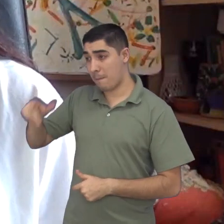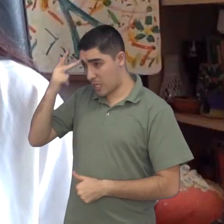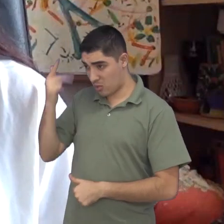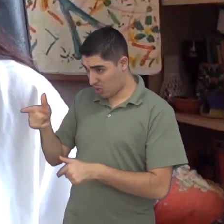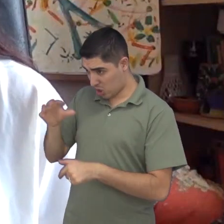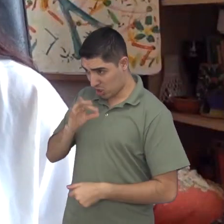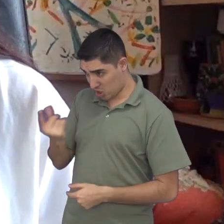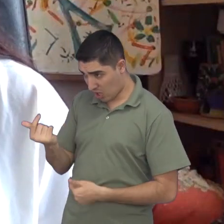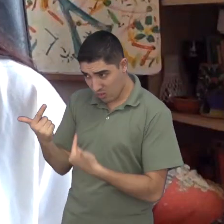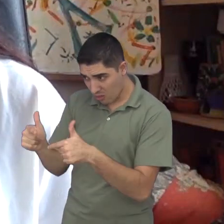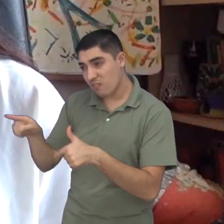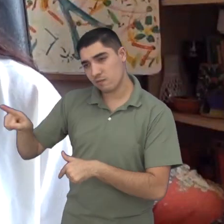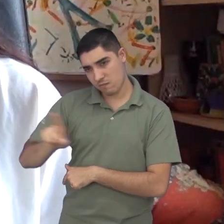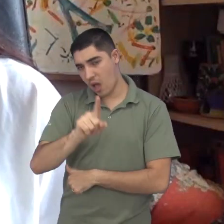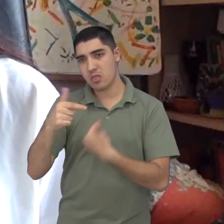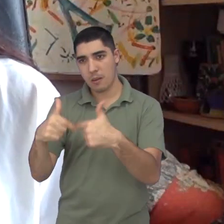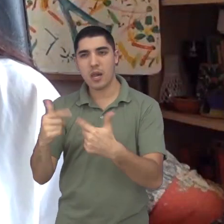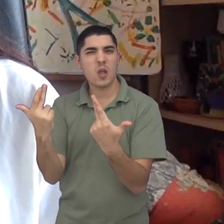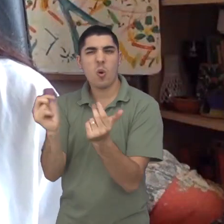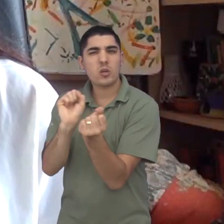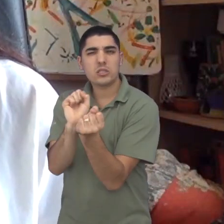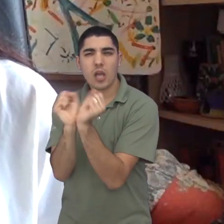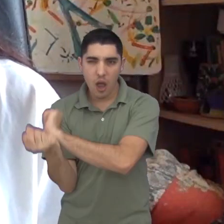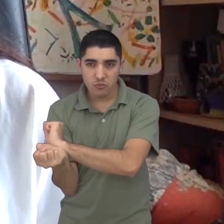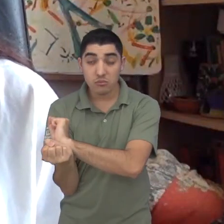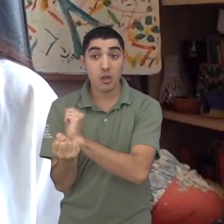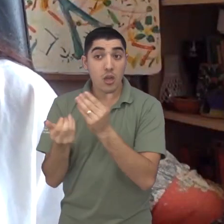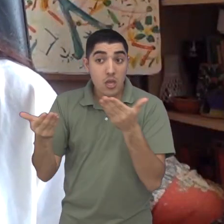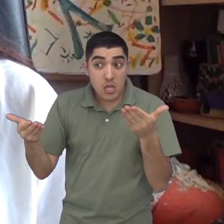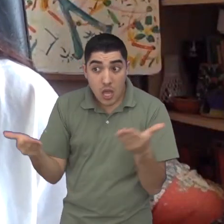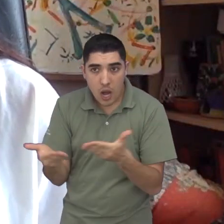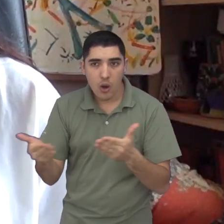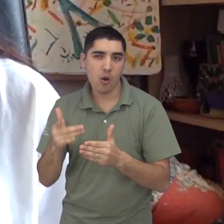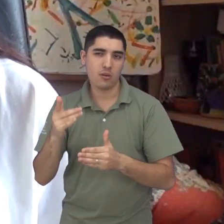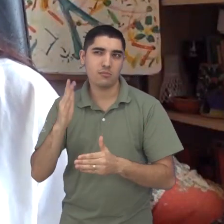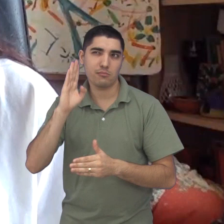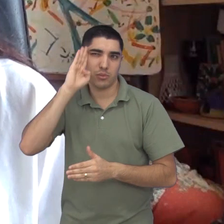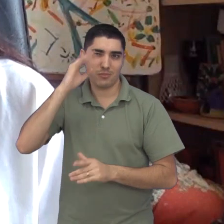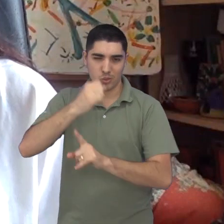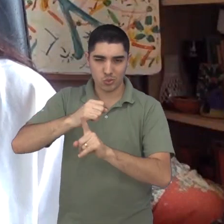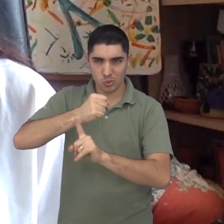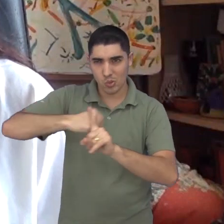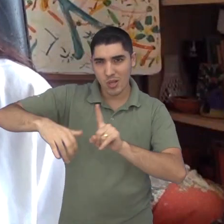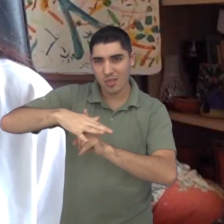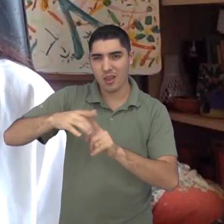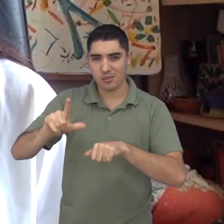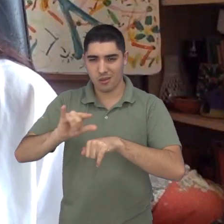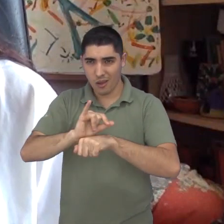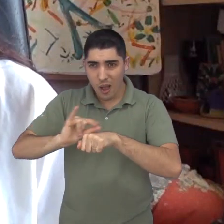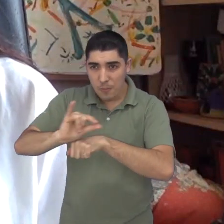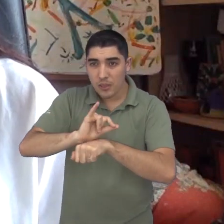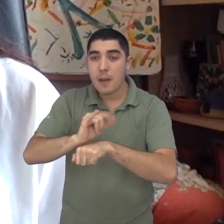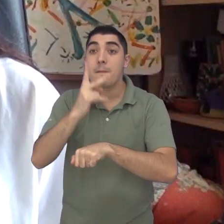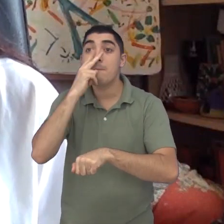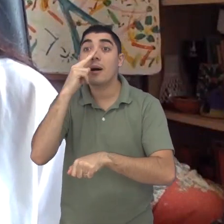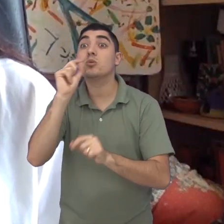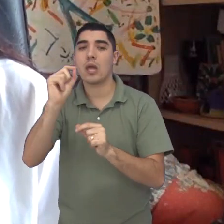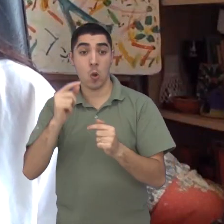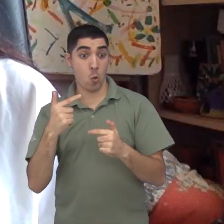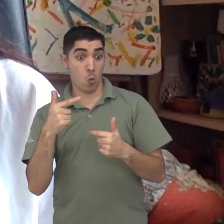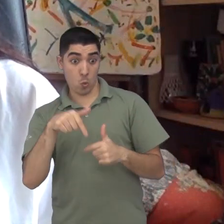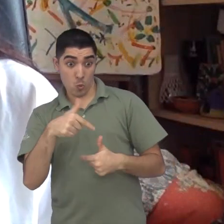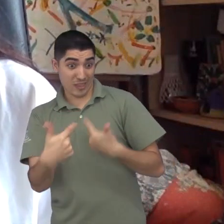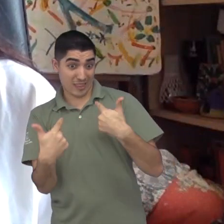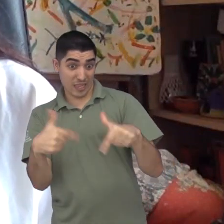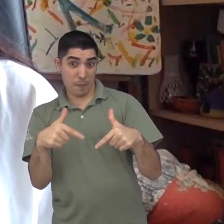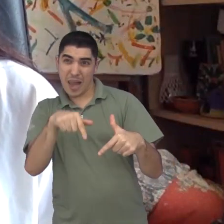os escravos. E como cada vez mais, com a sociedade industrial capitalista, a gente tem uma valorização do trabalho. E o trabalho vai